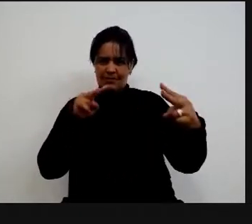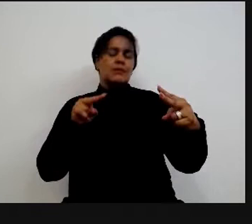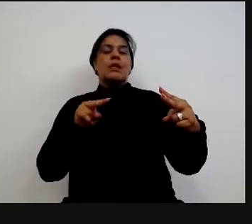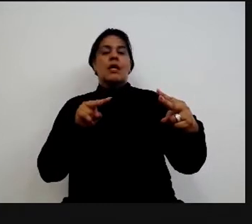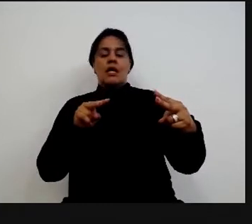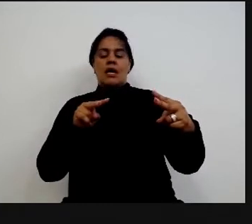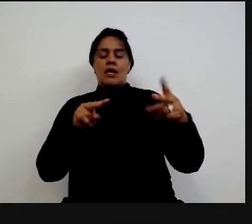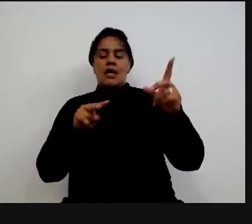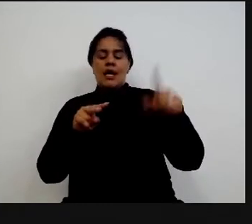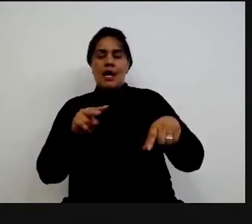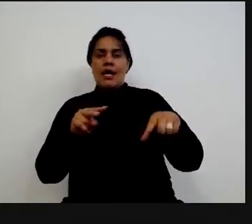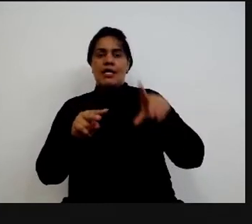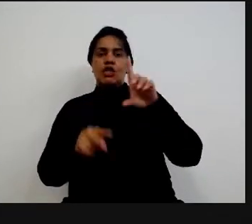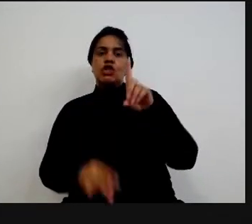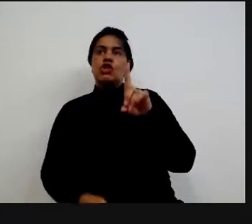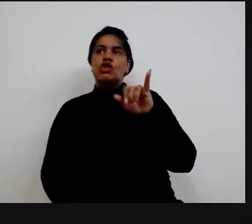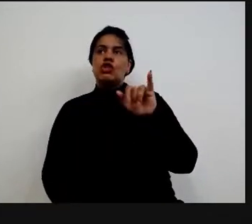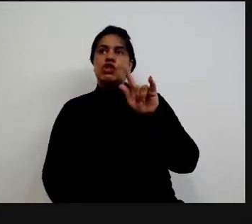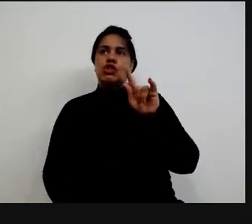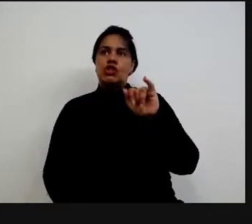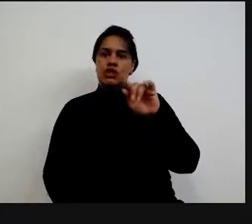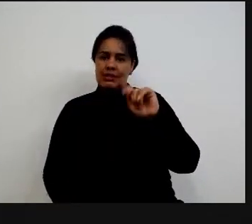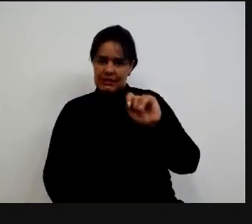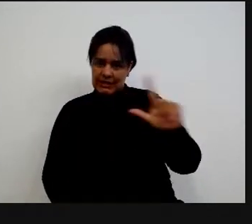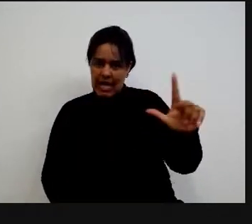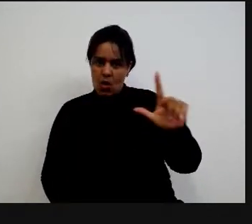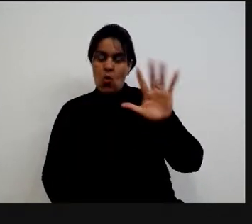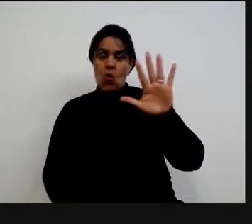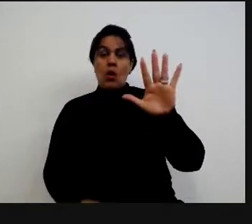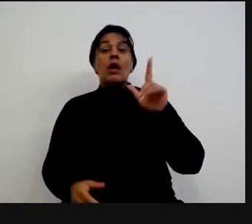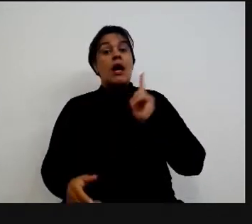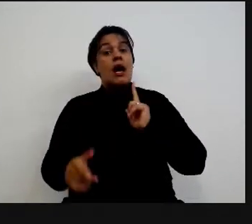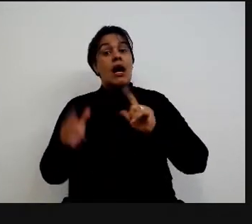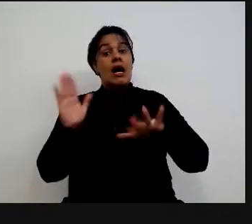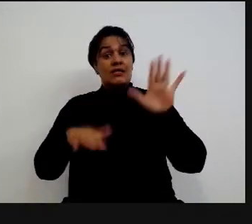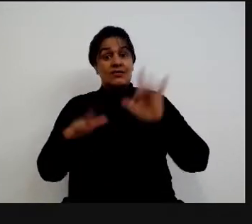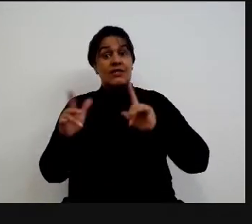tem um elemento tecnológico ali que, às vezes, é uma barreira.